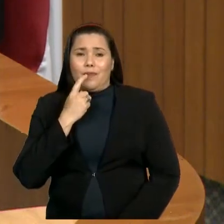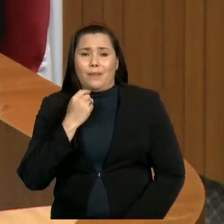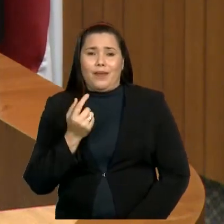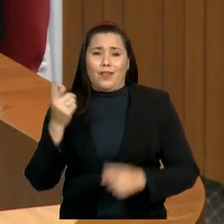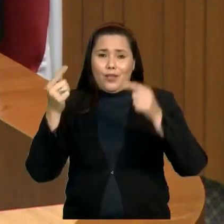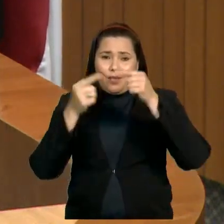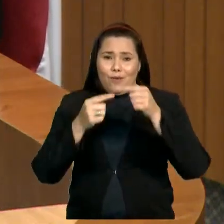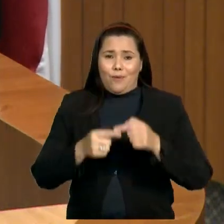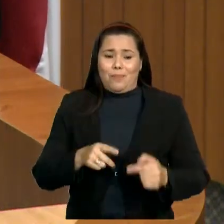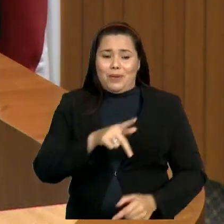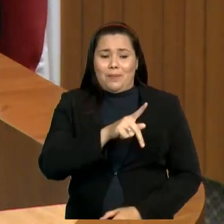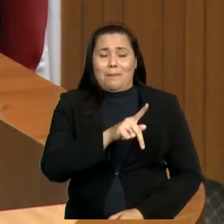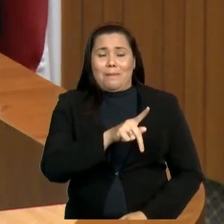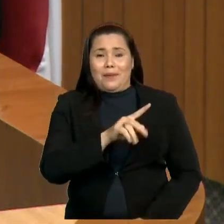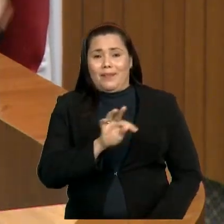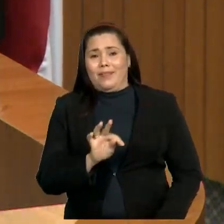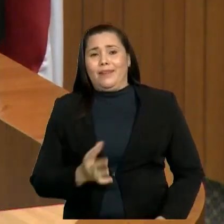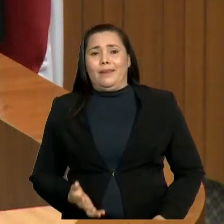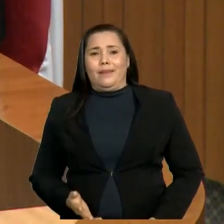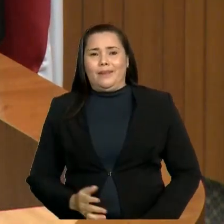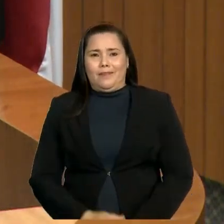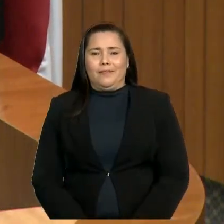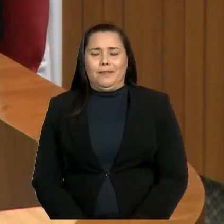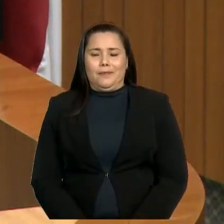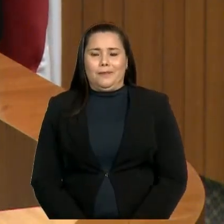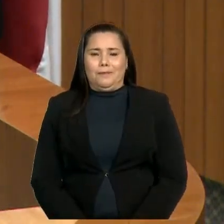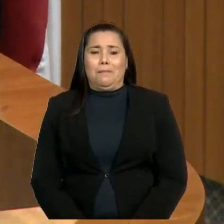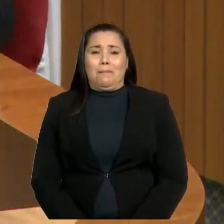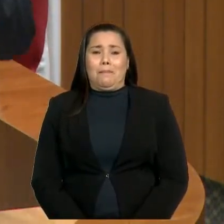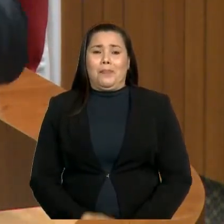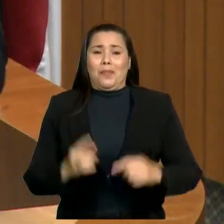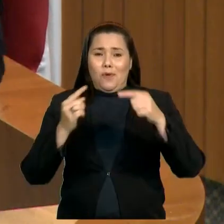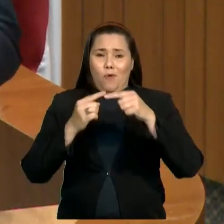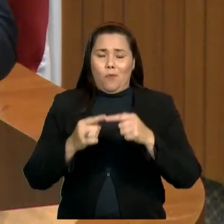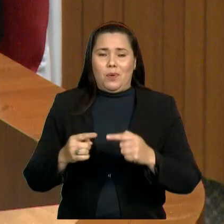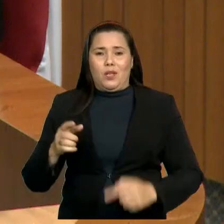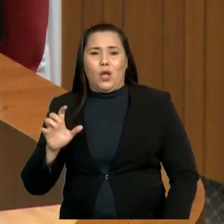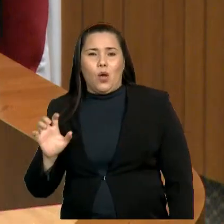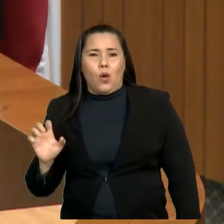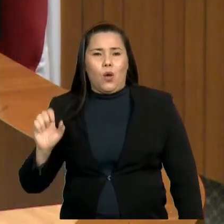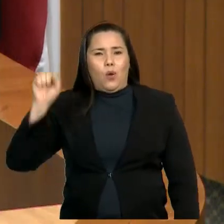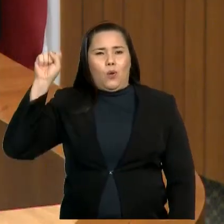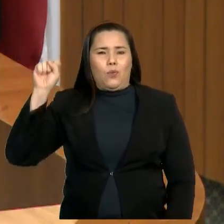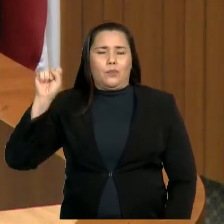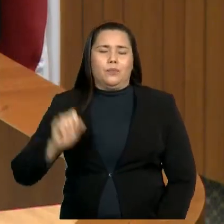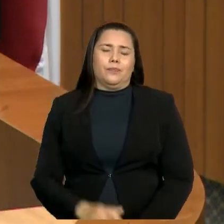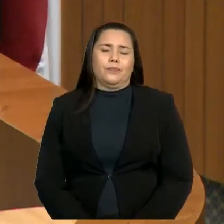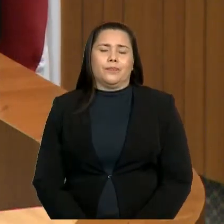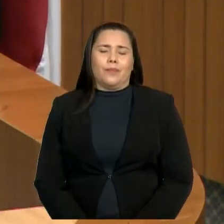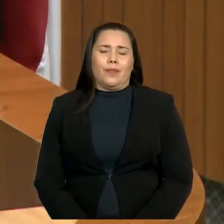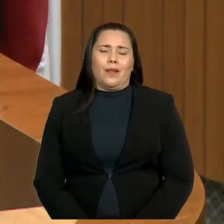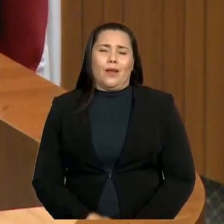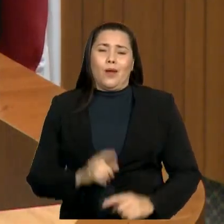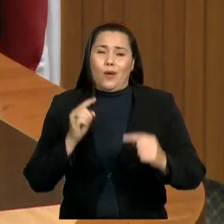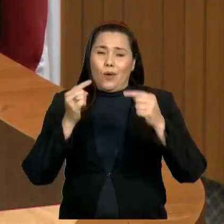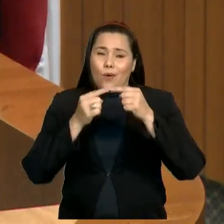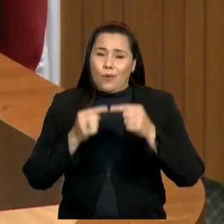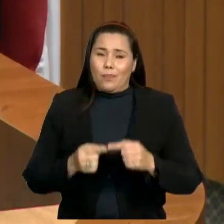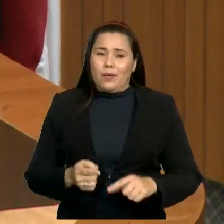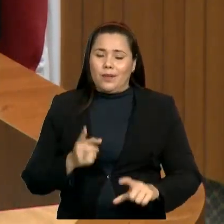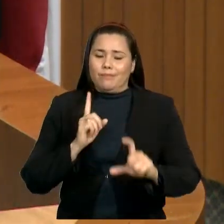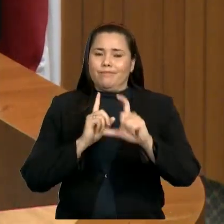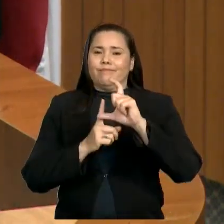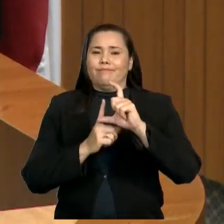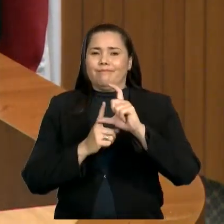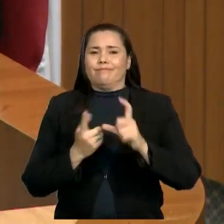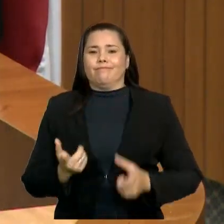coincidência Então vamos lá vamos imaginar Ah o comando vermelho os relacionados com Comando Vermelho eles